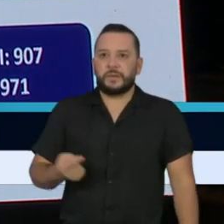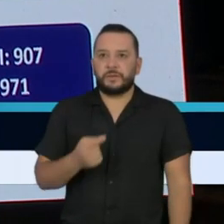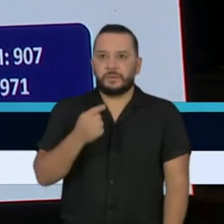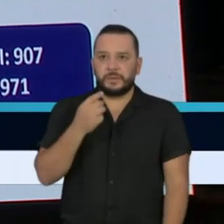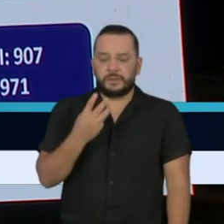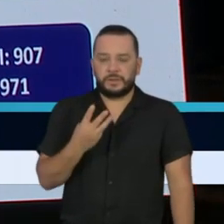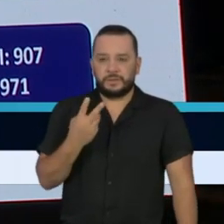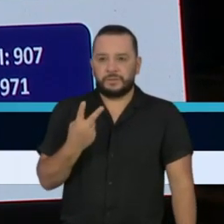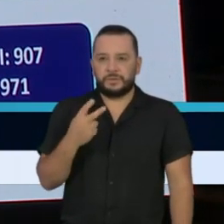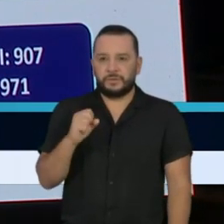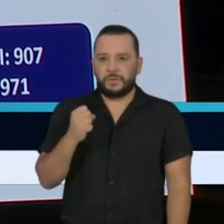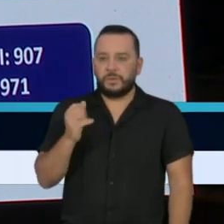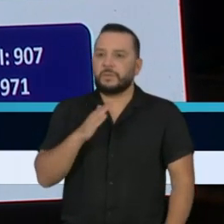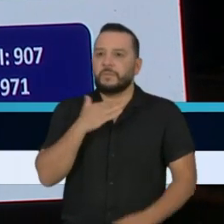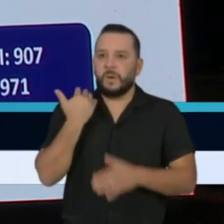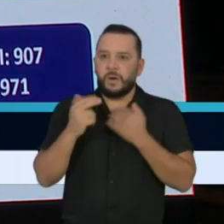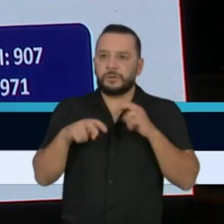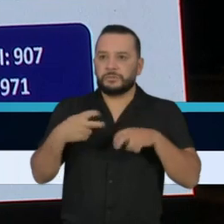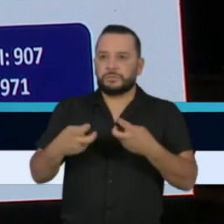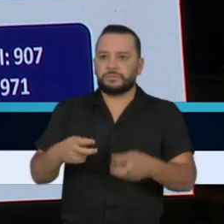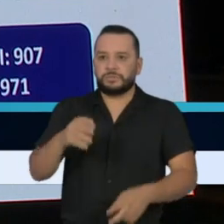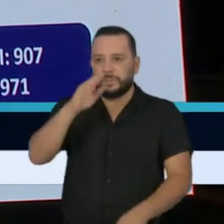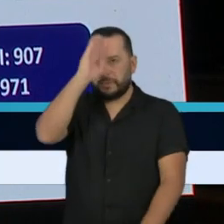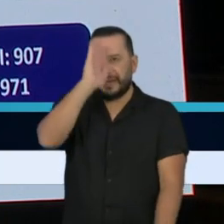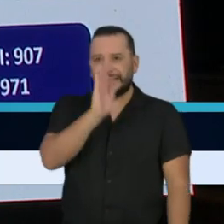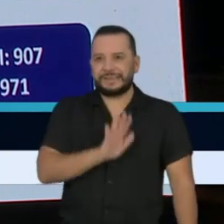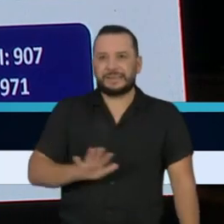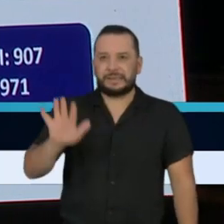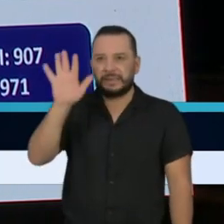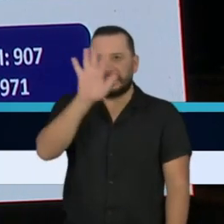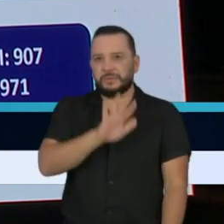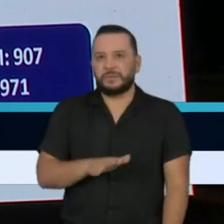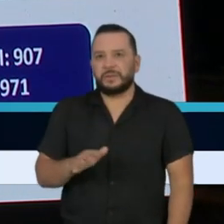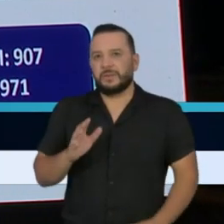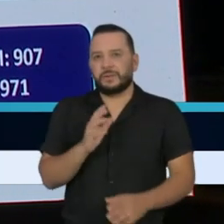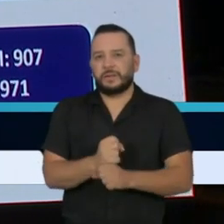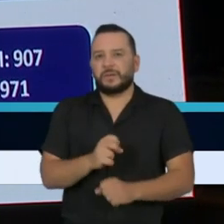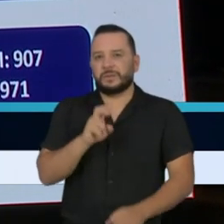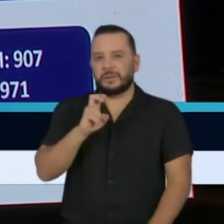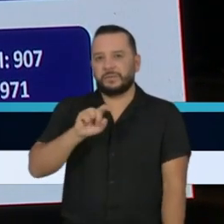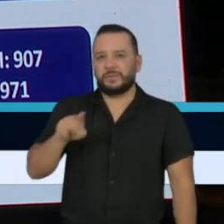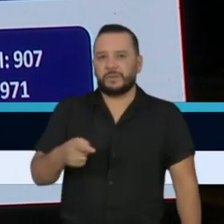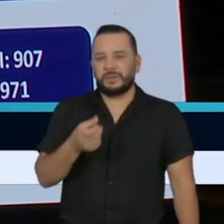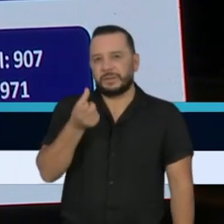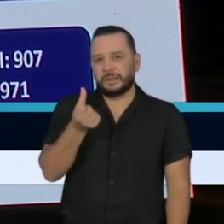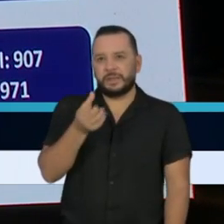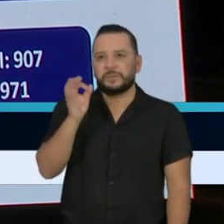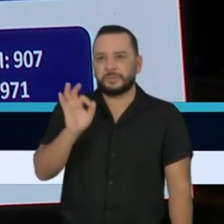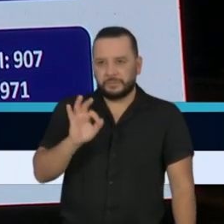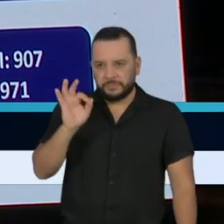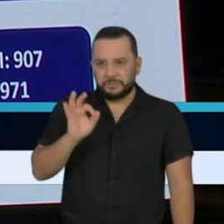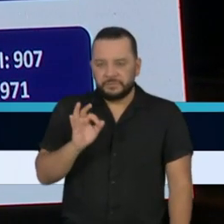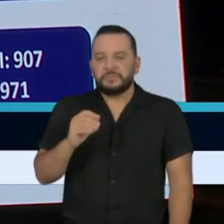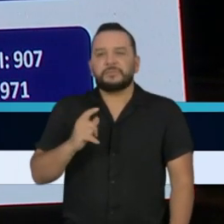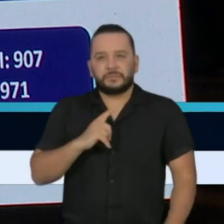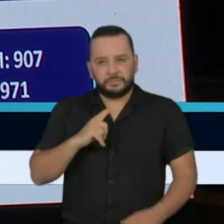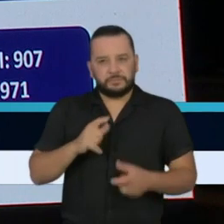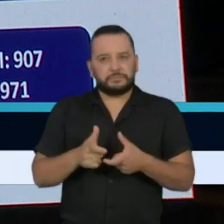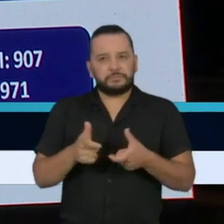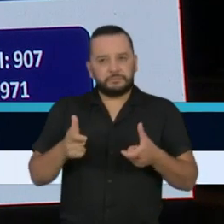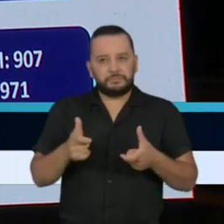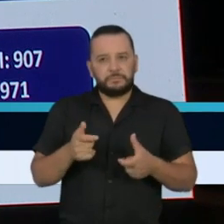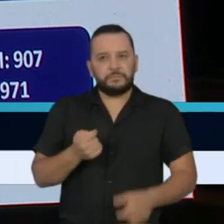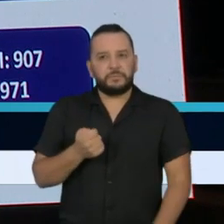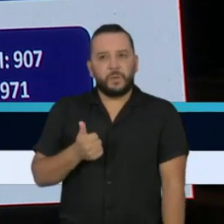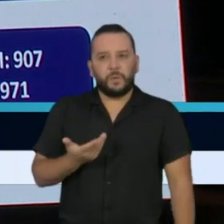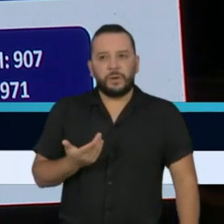1.328 óbitos, o que dá um percentual de 5,6%, que também teve uma pequena elevação.